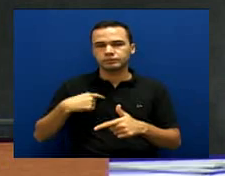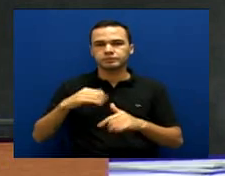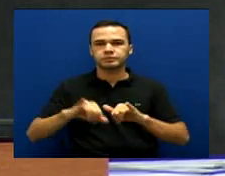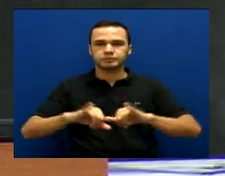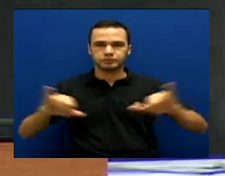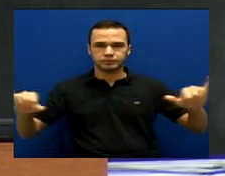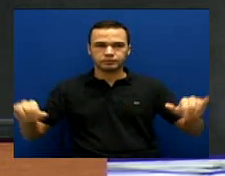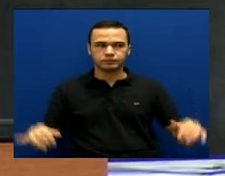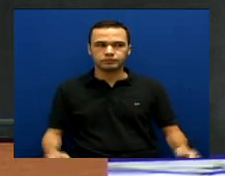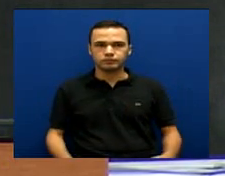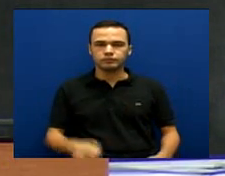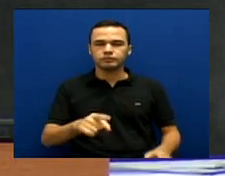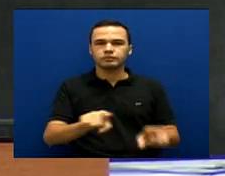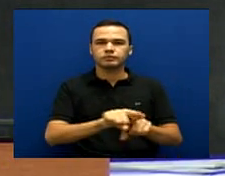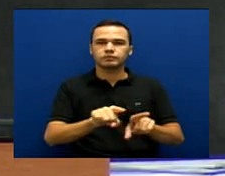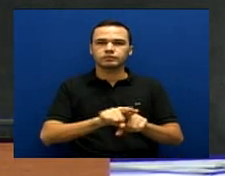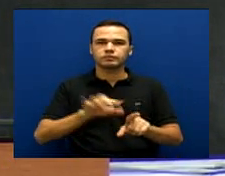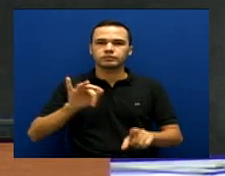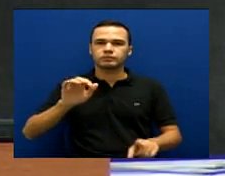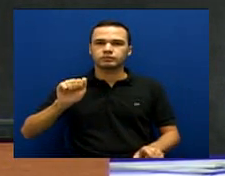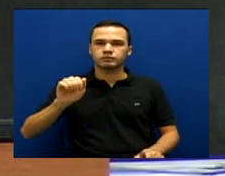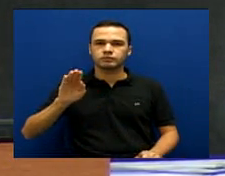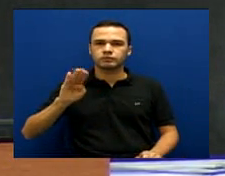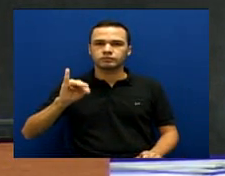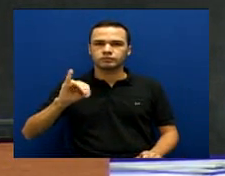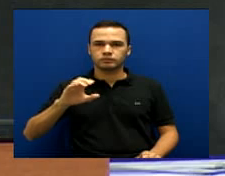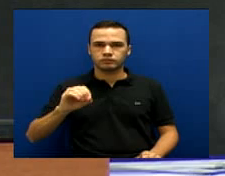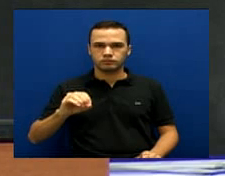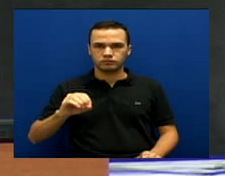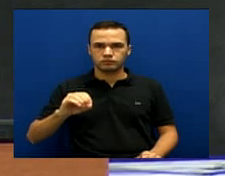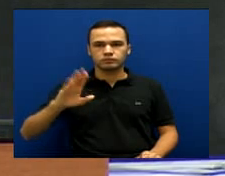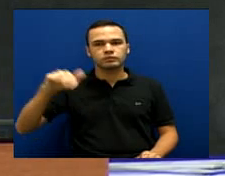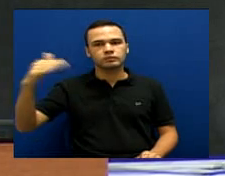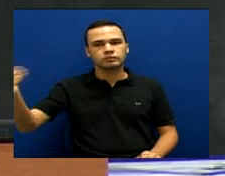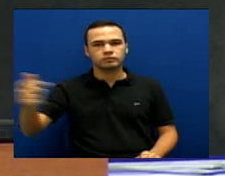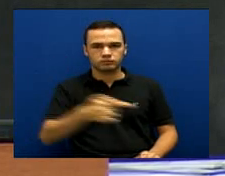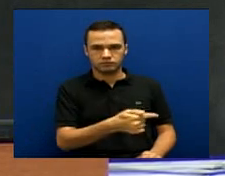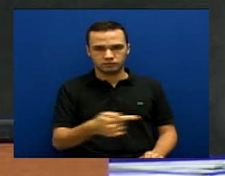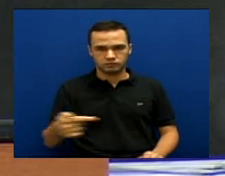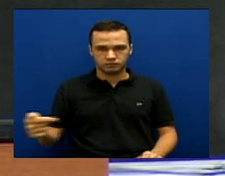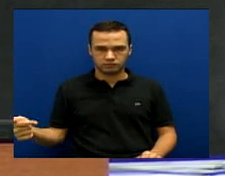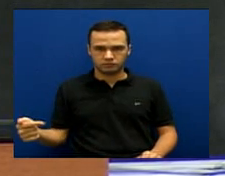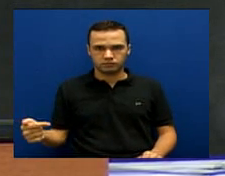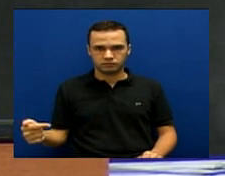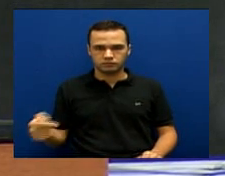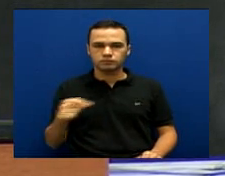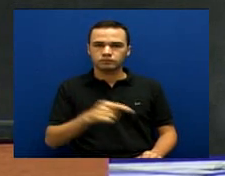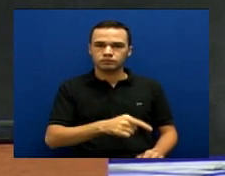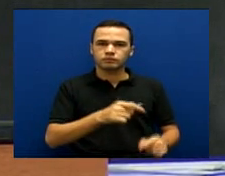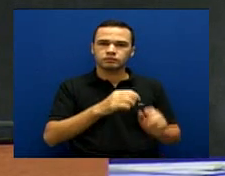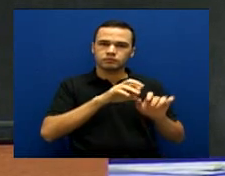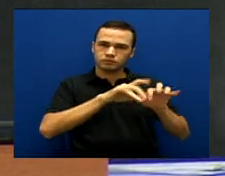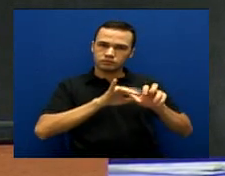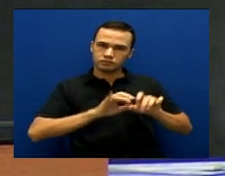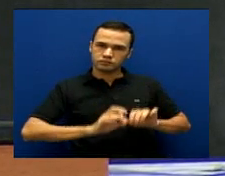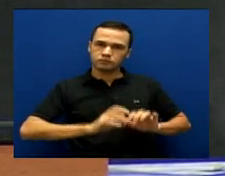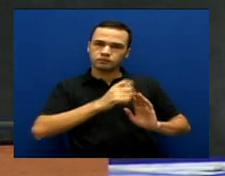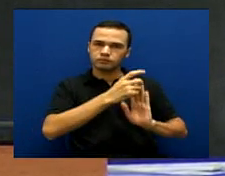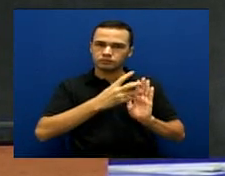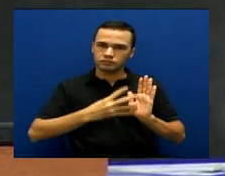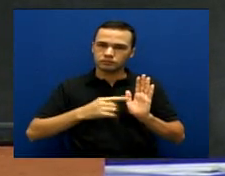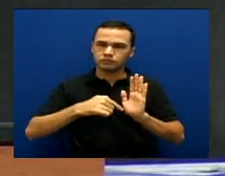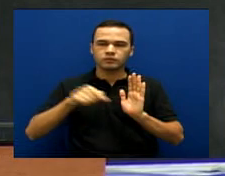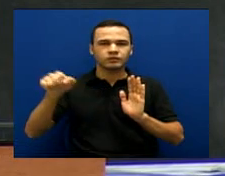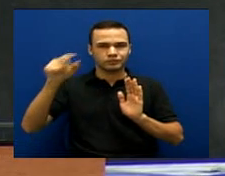ao o fábio vai passando aqui nas próximas semanas é esse relatório da santa casa o